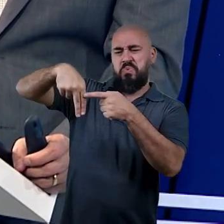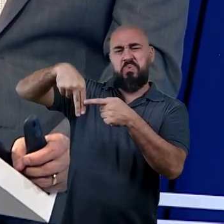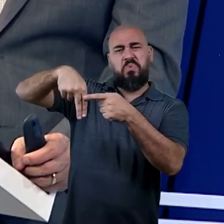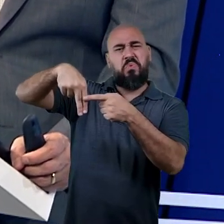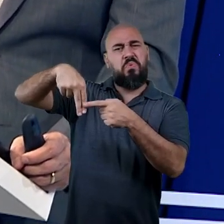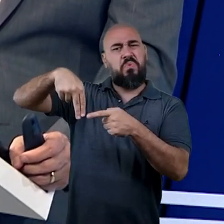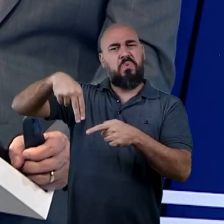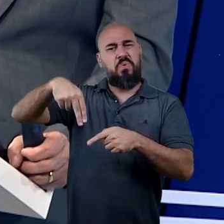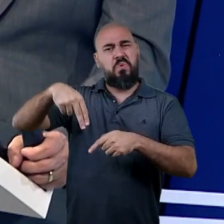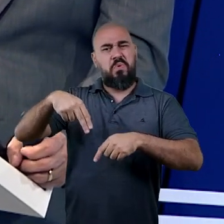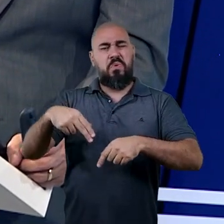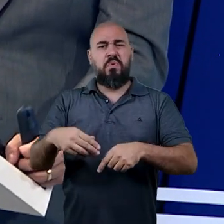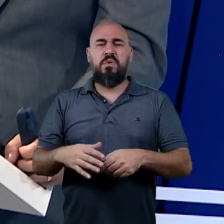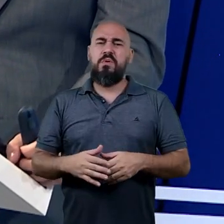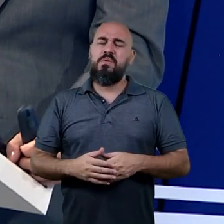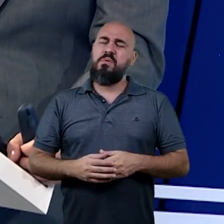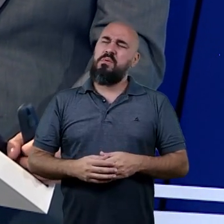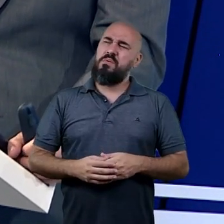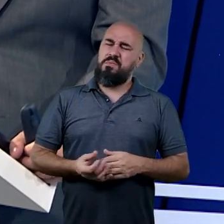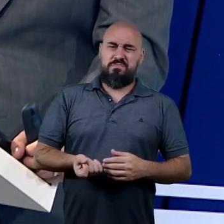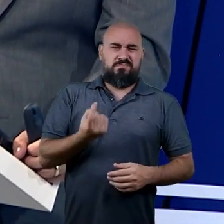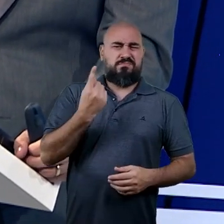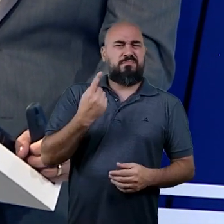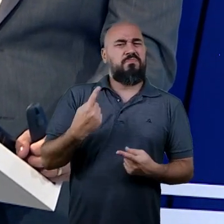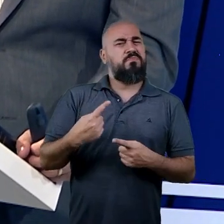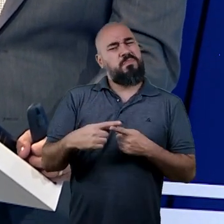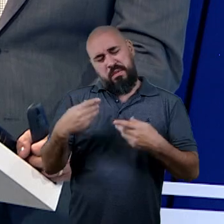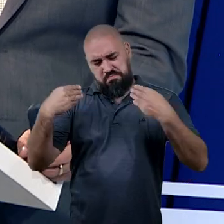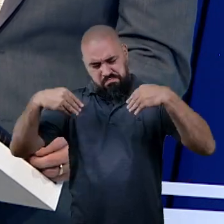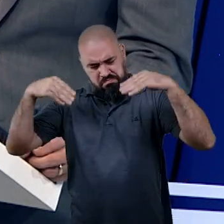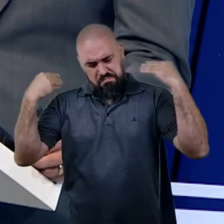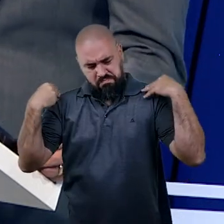coxa? Por que essa informação vem na coxa?